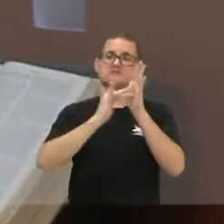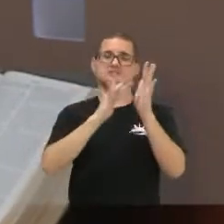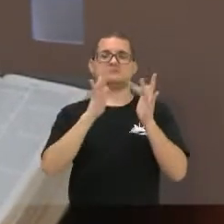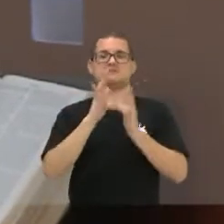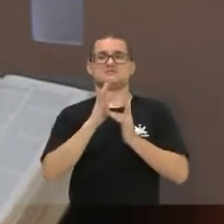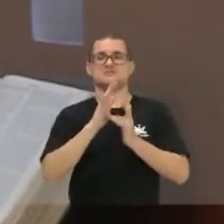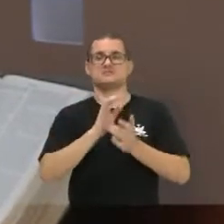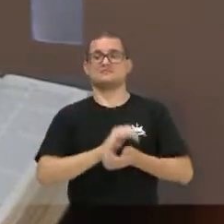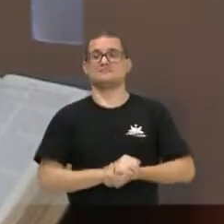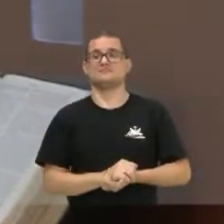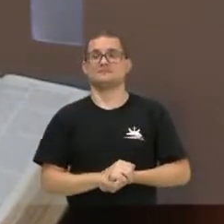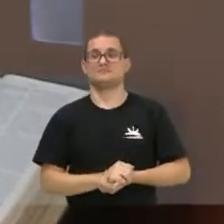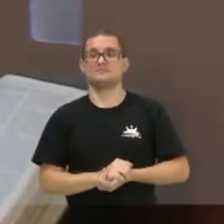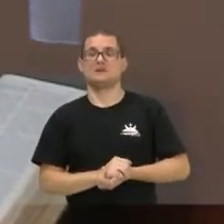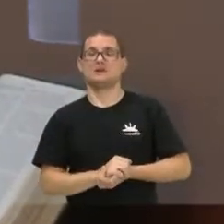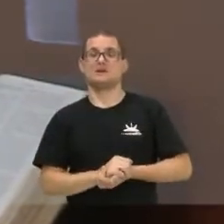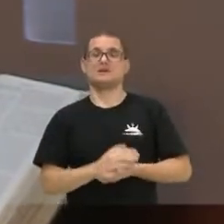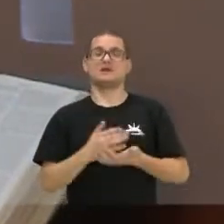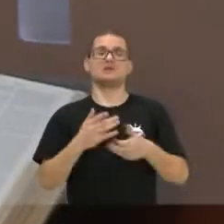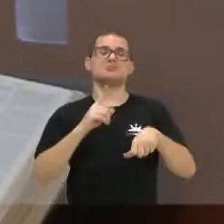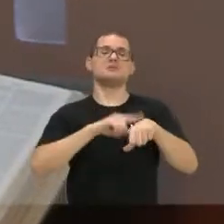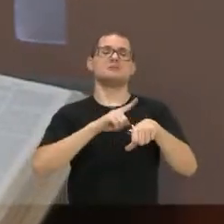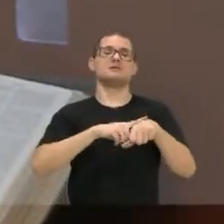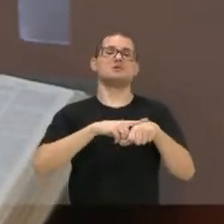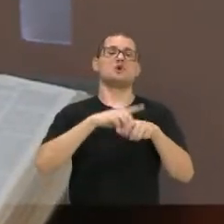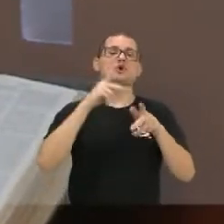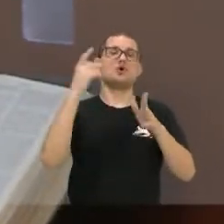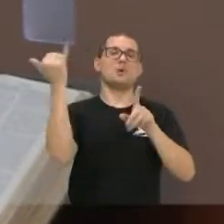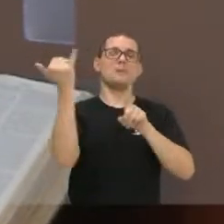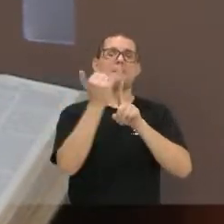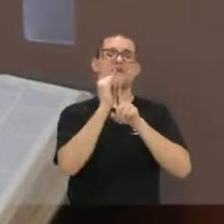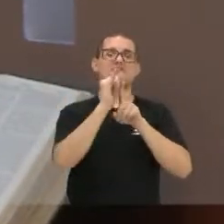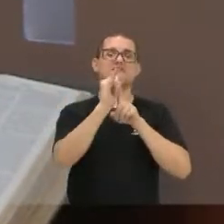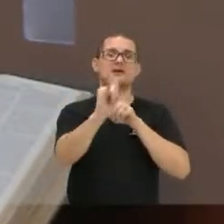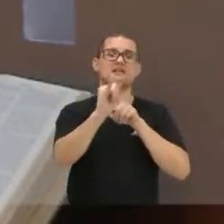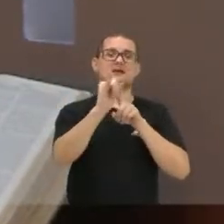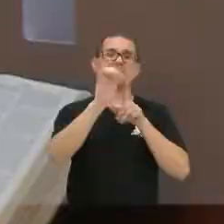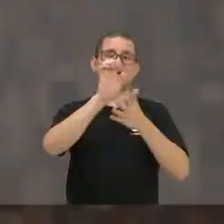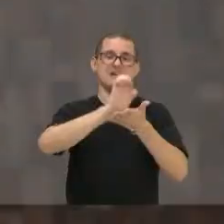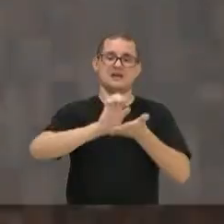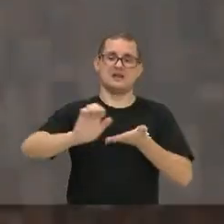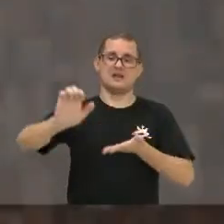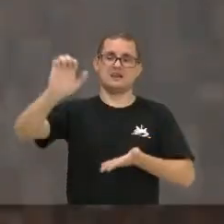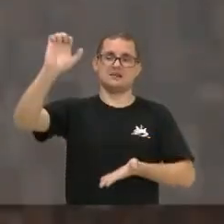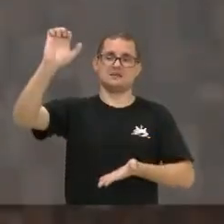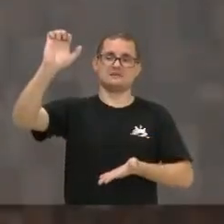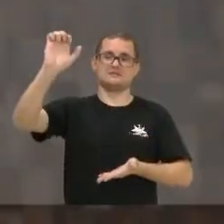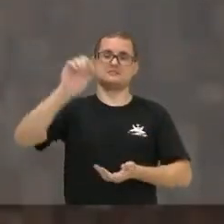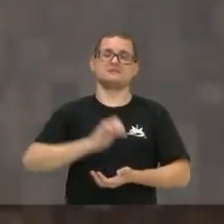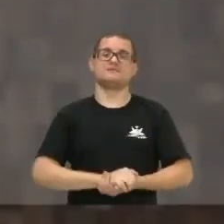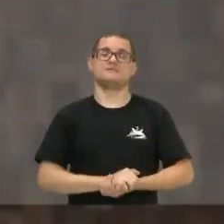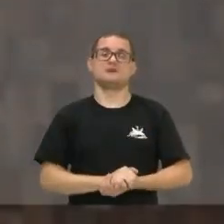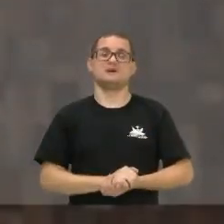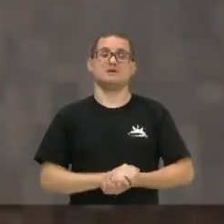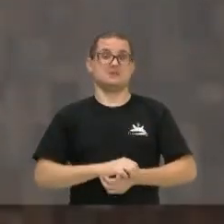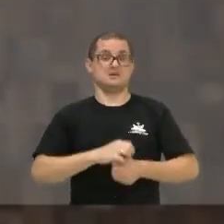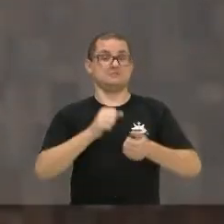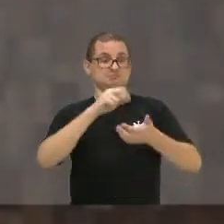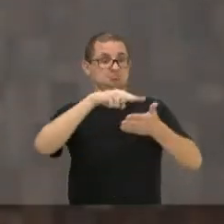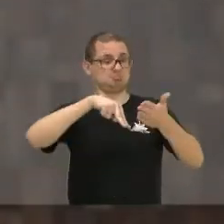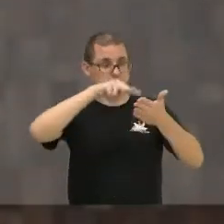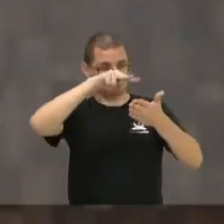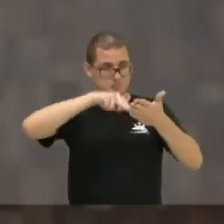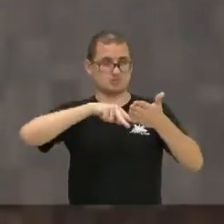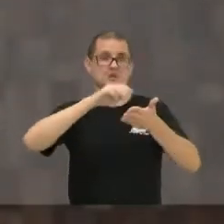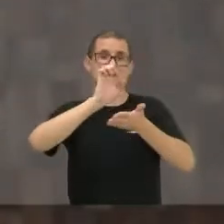atuação do profeta elias vamos observar por favor william elias o tesbita um